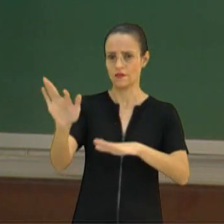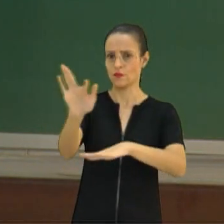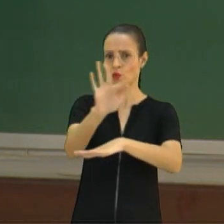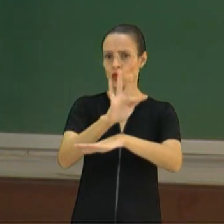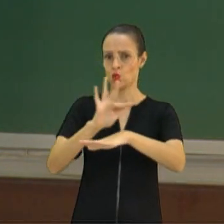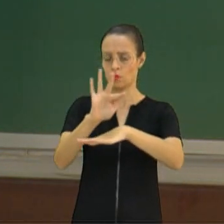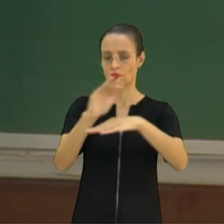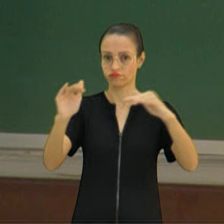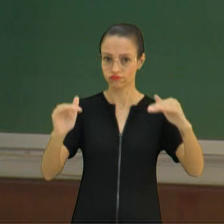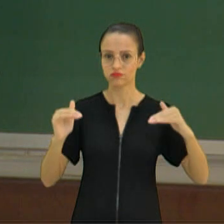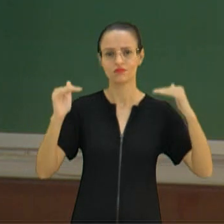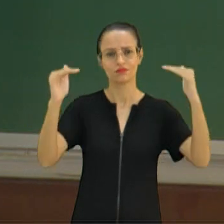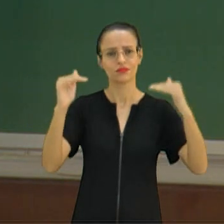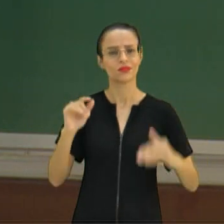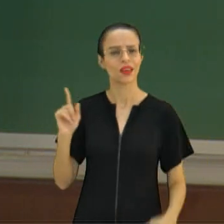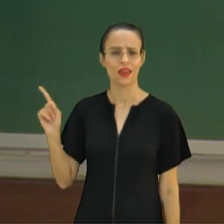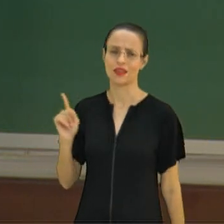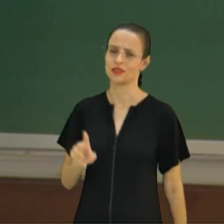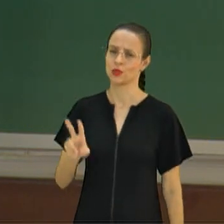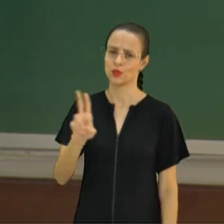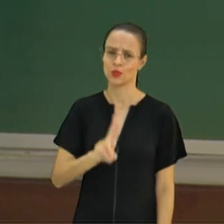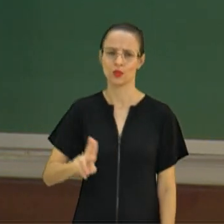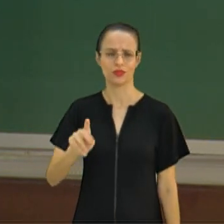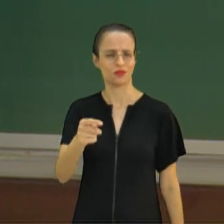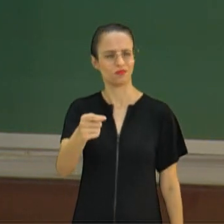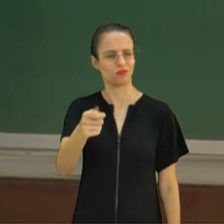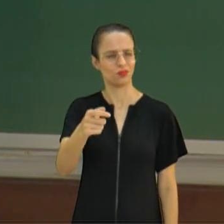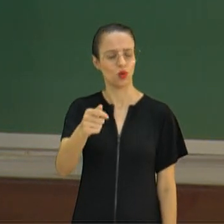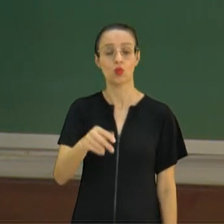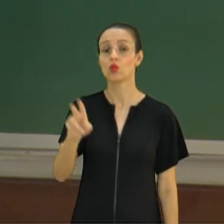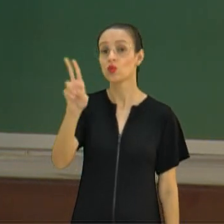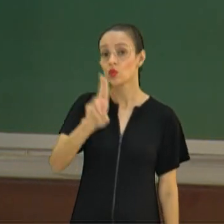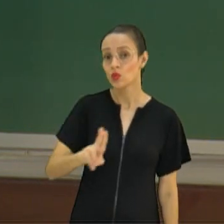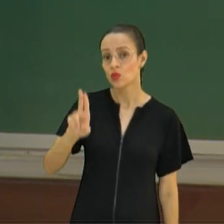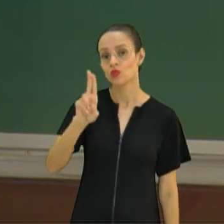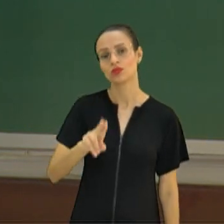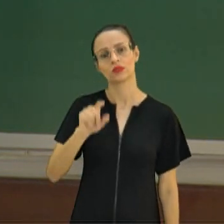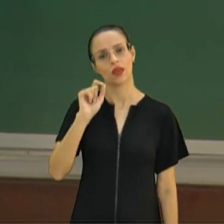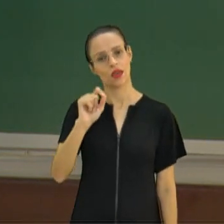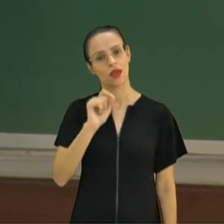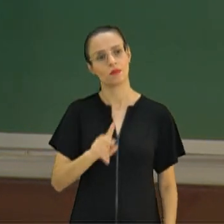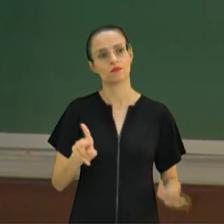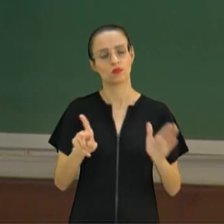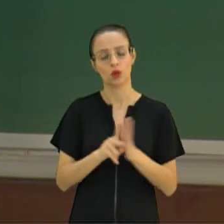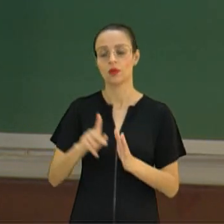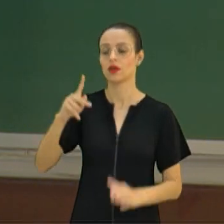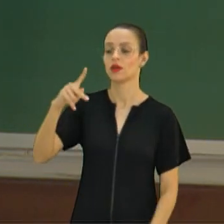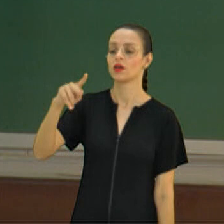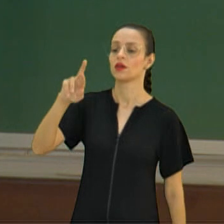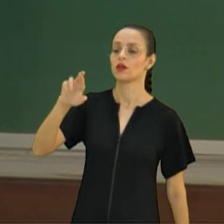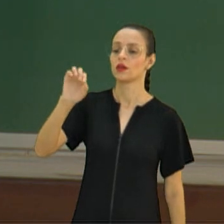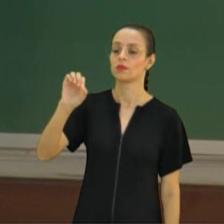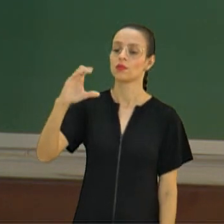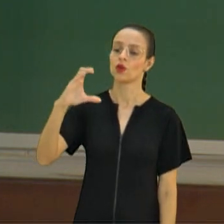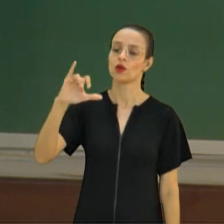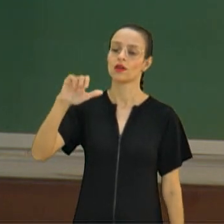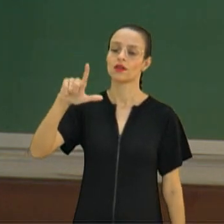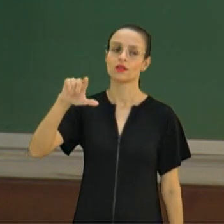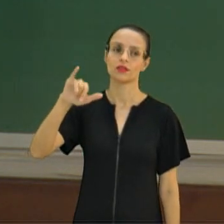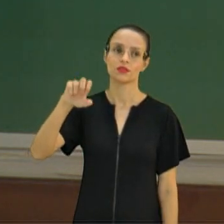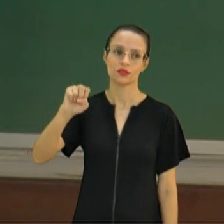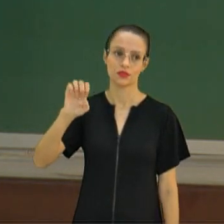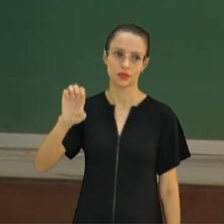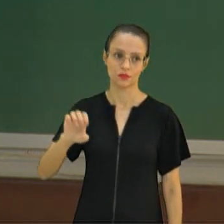formais. Isso já está em desuso, né? O uso normalmente fazemos pela próclise, é o que nós vemos aqui.